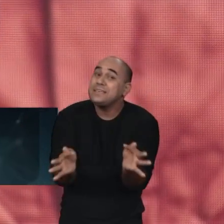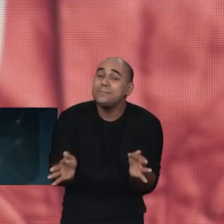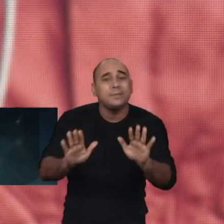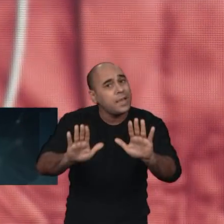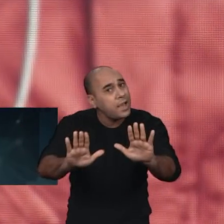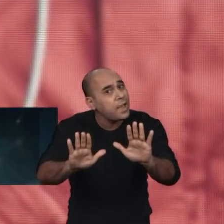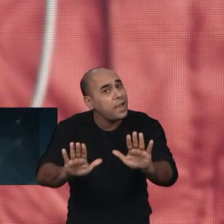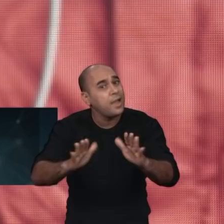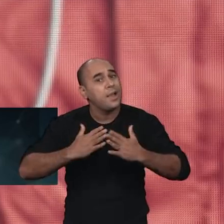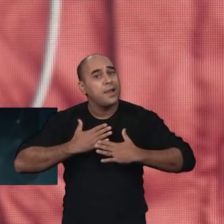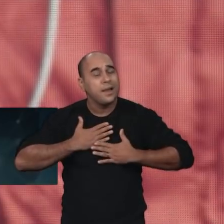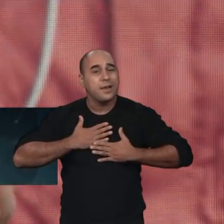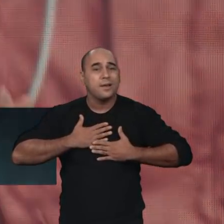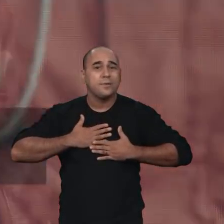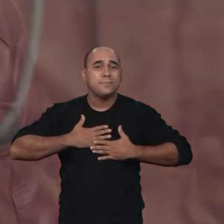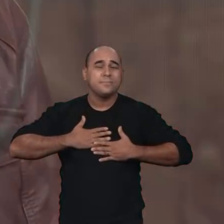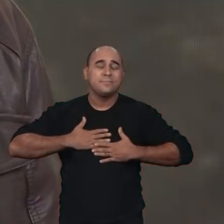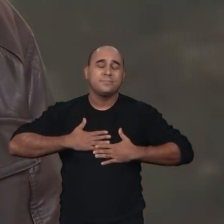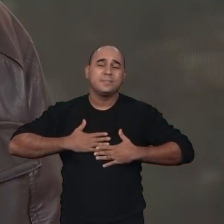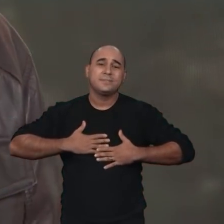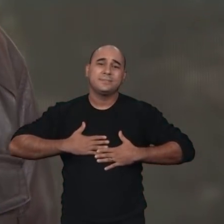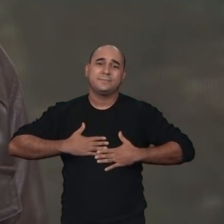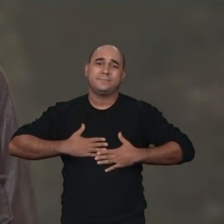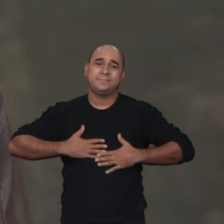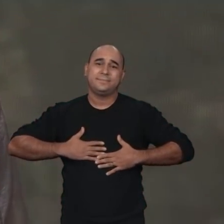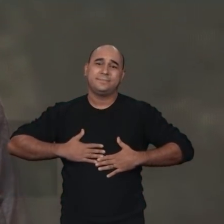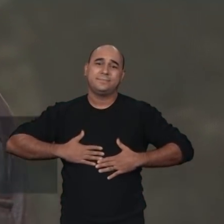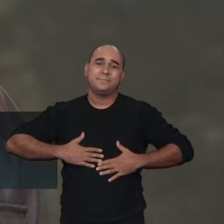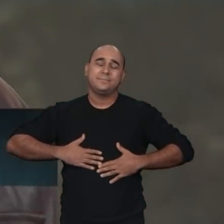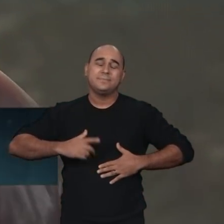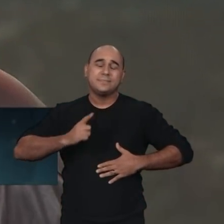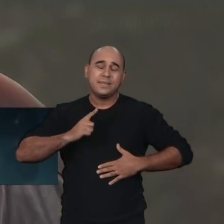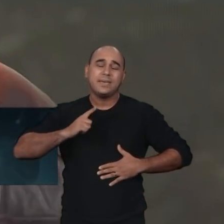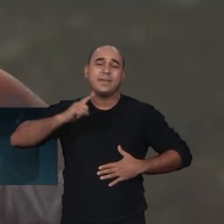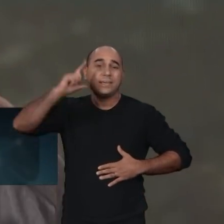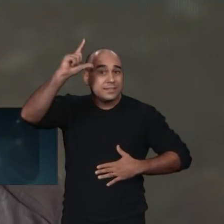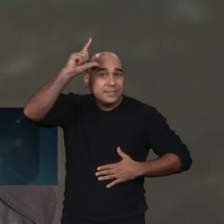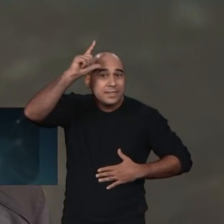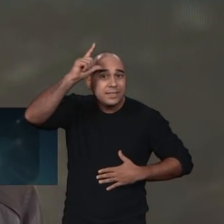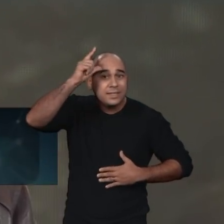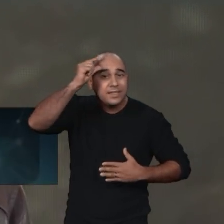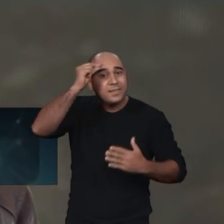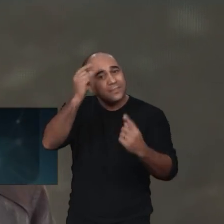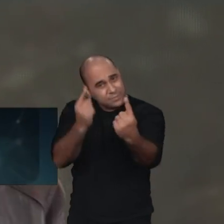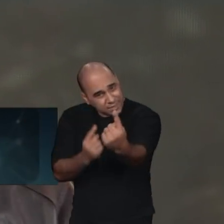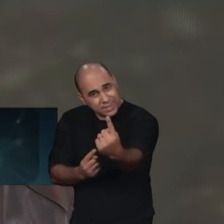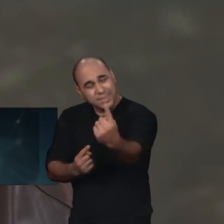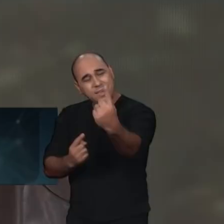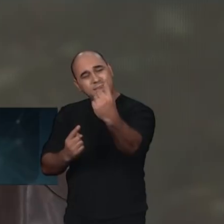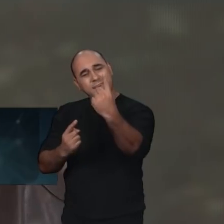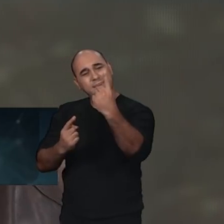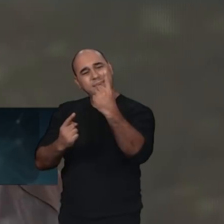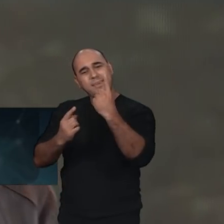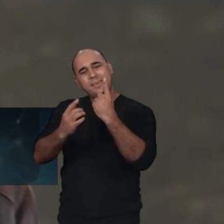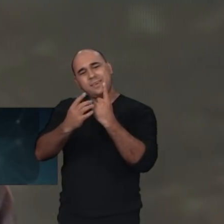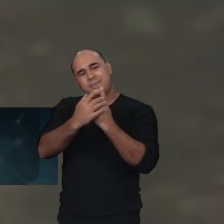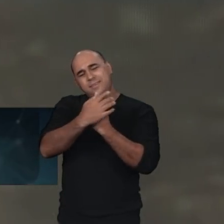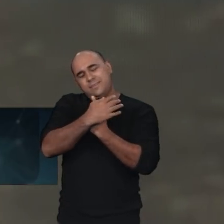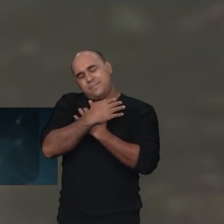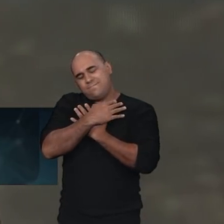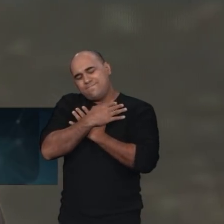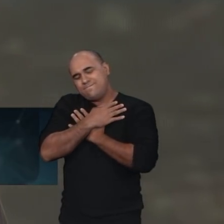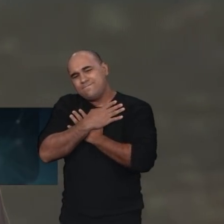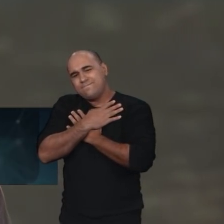simples. Descanse em meu amor, deixa que